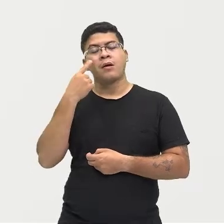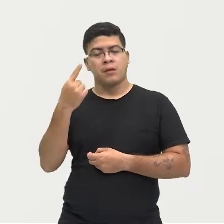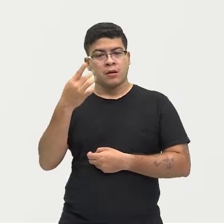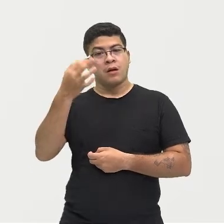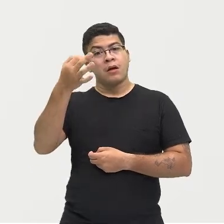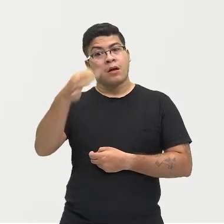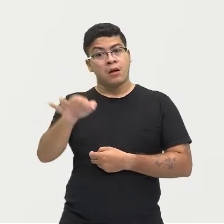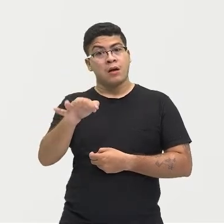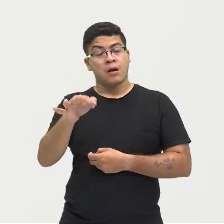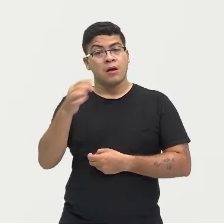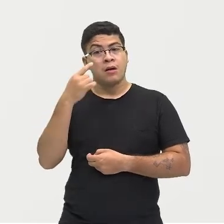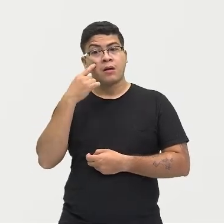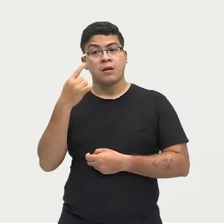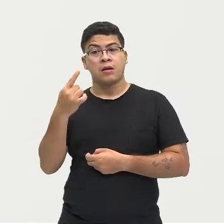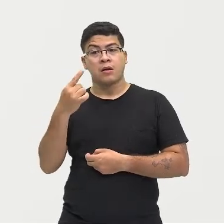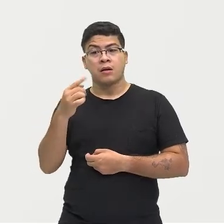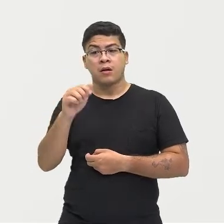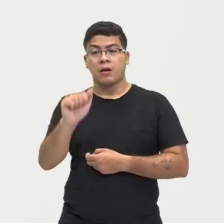a base da